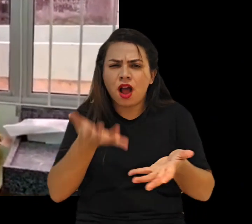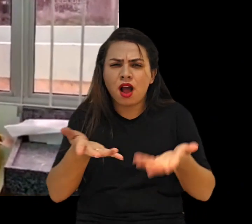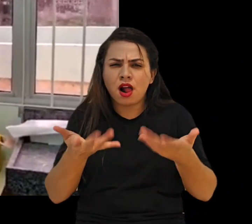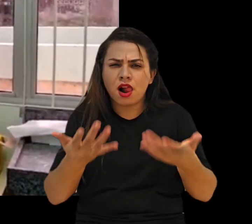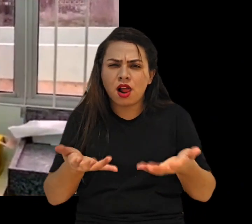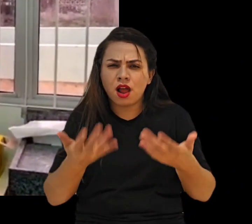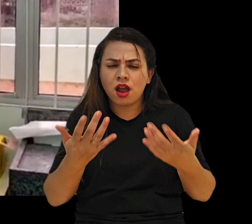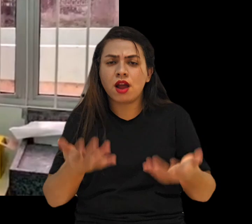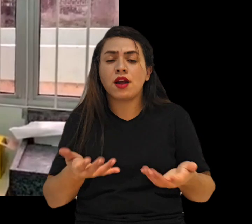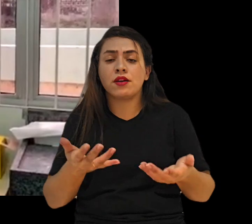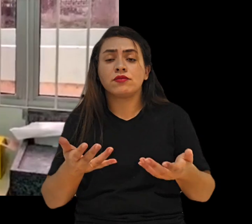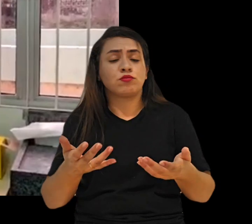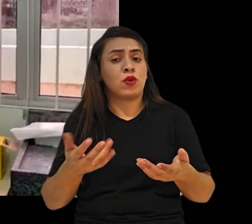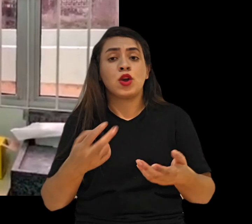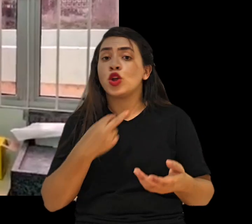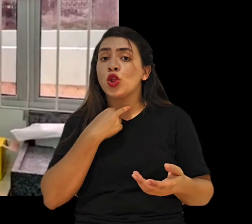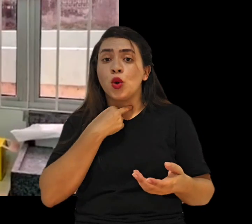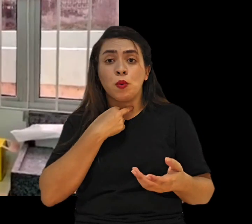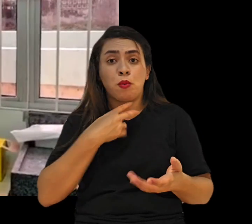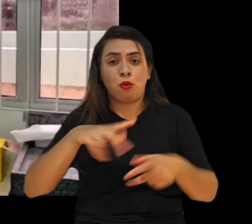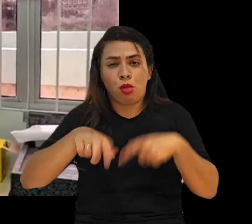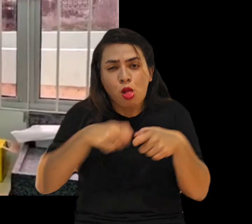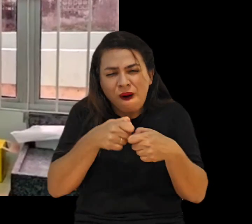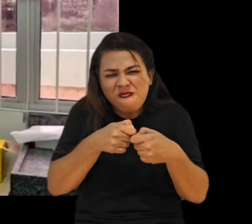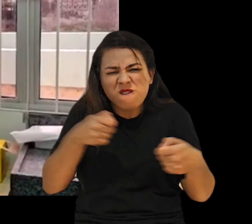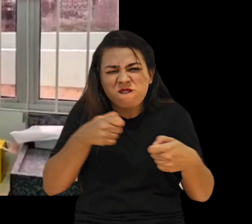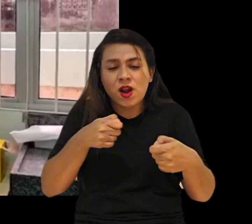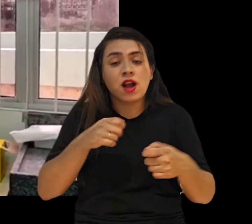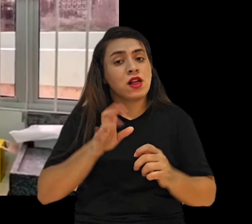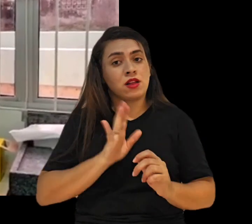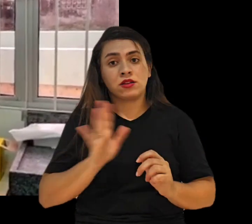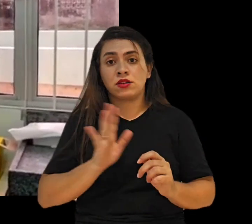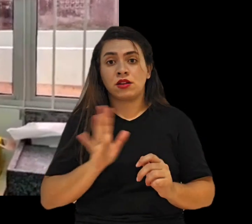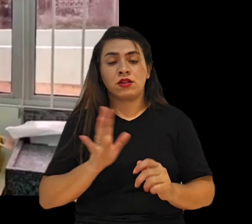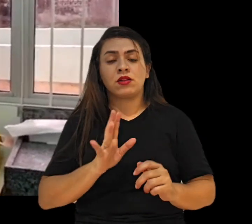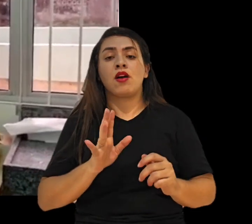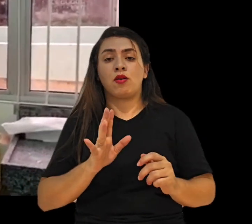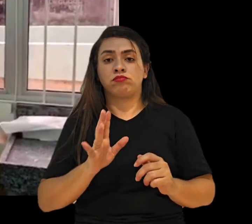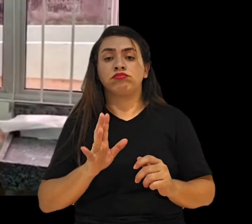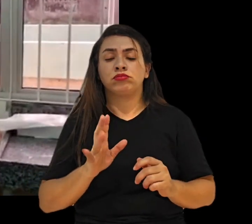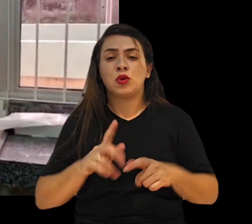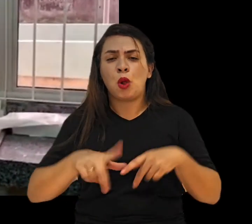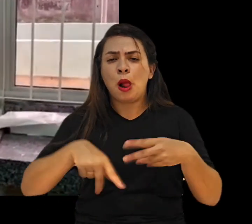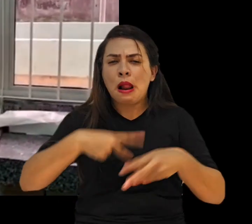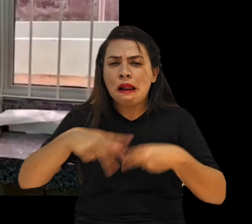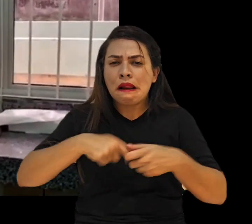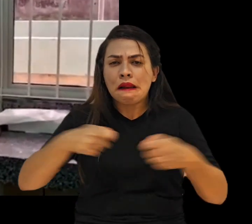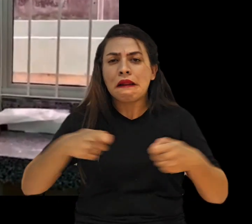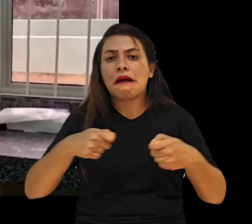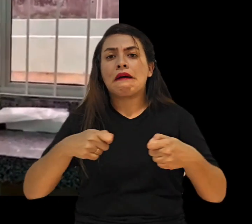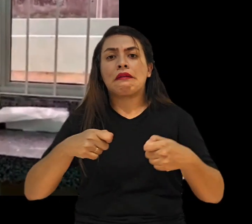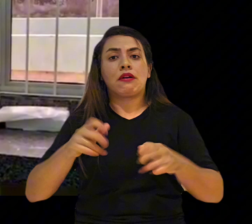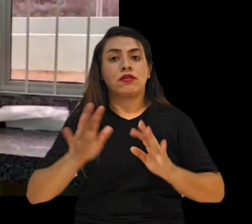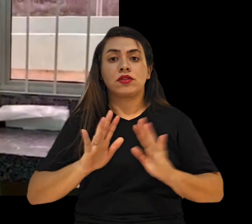nó seco, a gente vai fazer um laço, que eu vou ensinar para vocês no braço da nossa paciente.